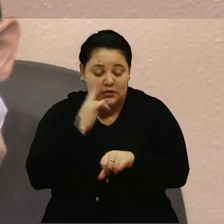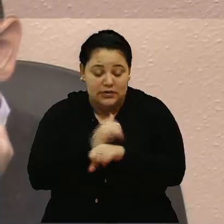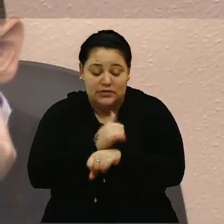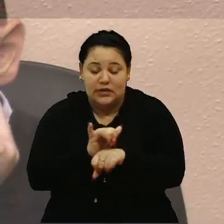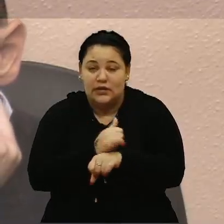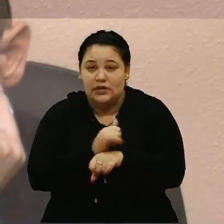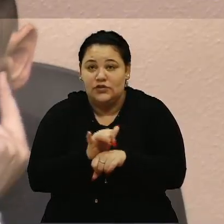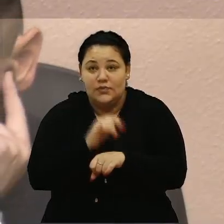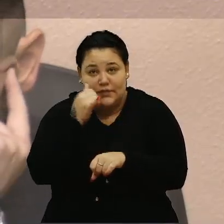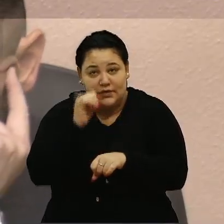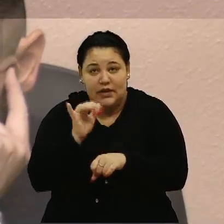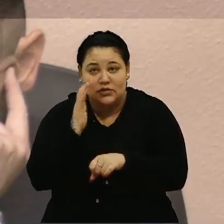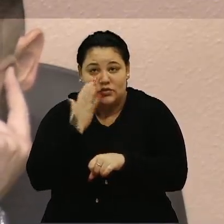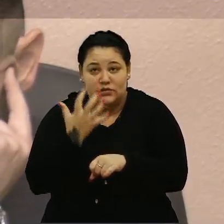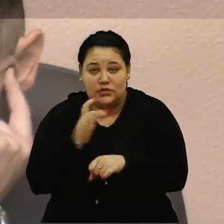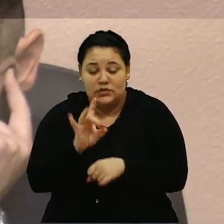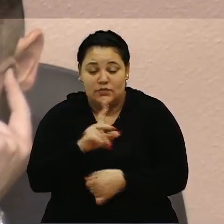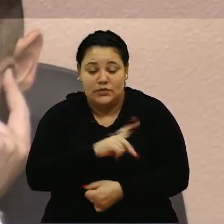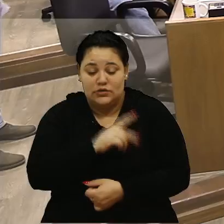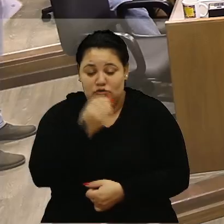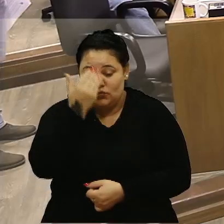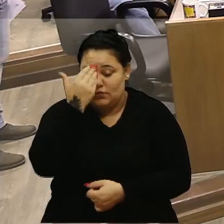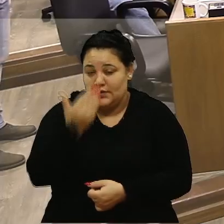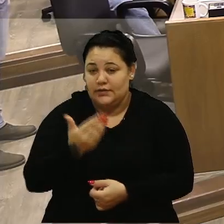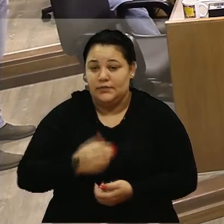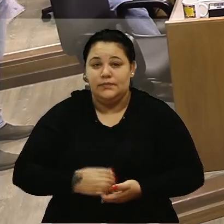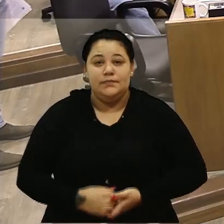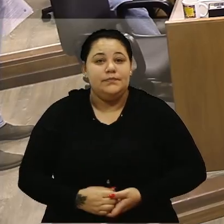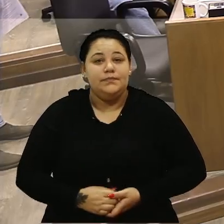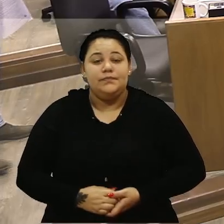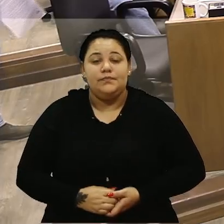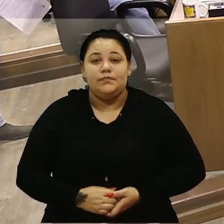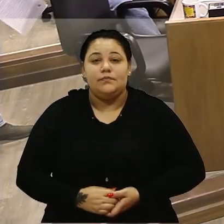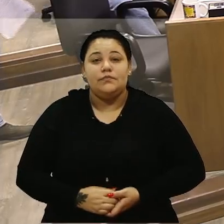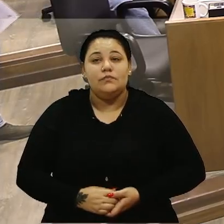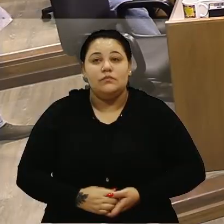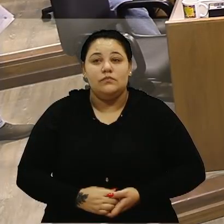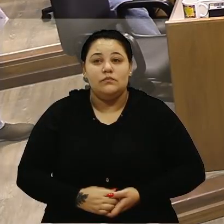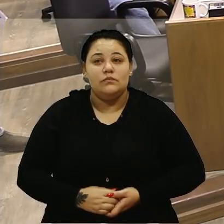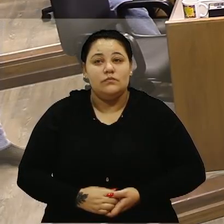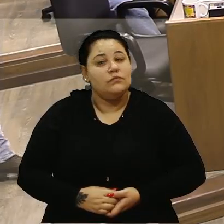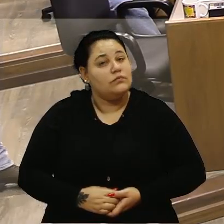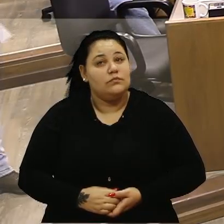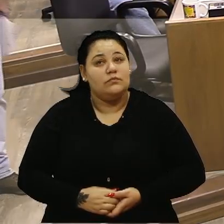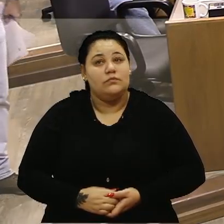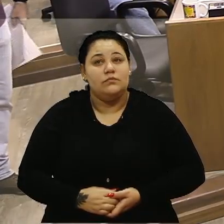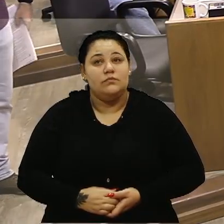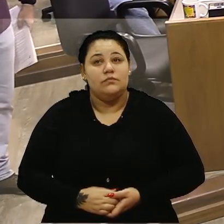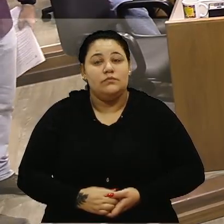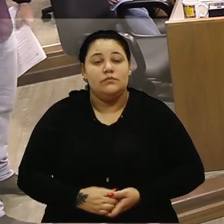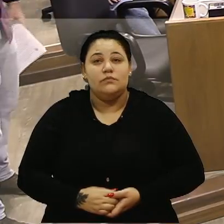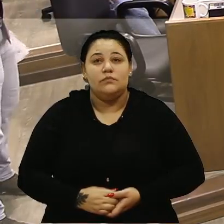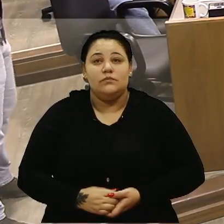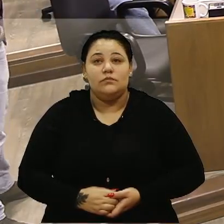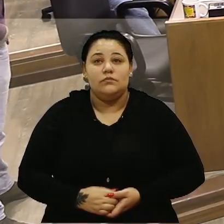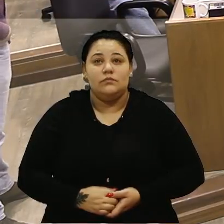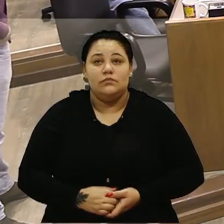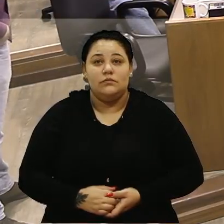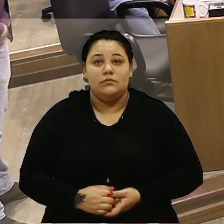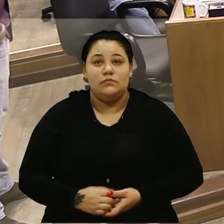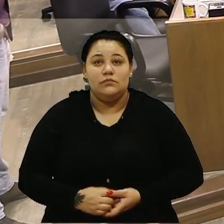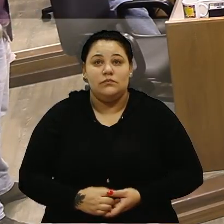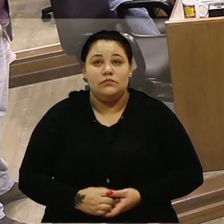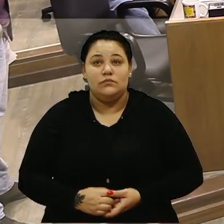não aconteçam mais. Seria isso, senhor presidente. Obrigada. Com a palavra, vereador Rafael Bueno. Bom dia, presidente,